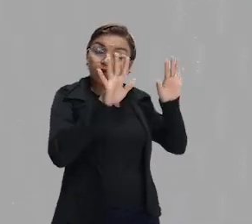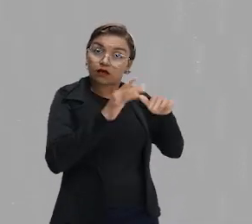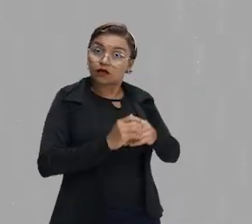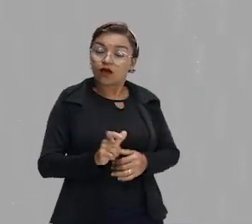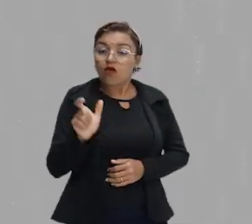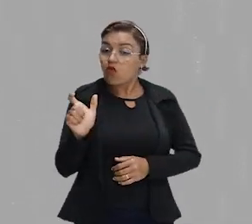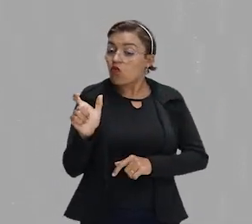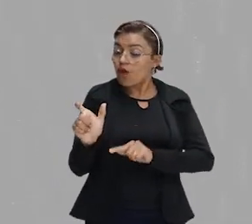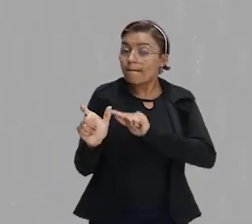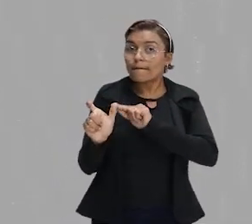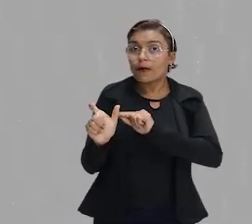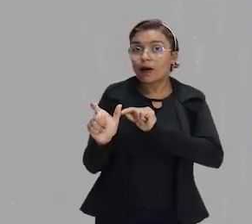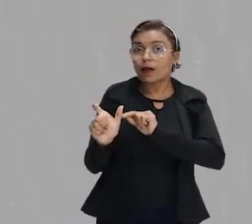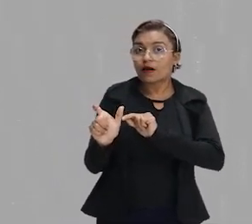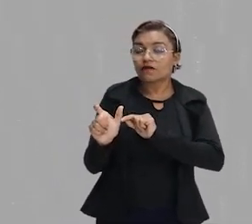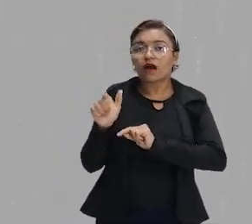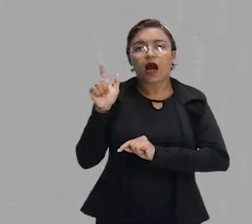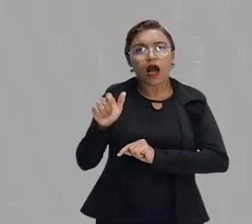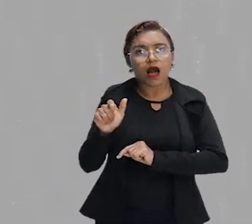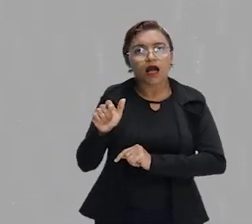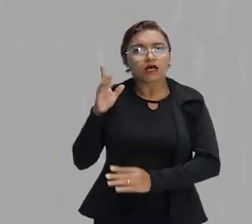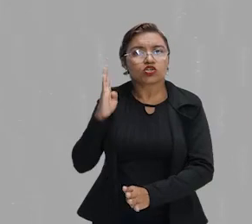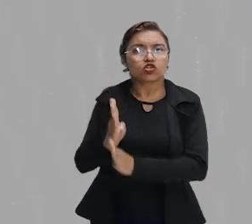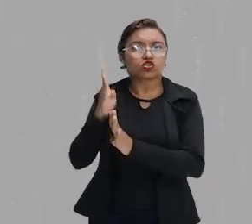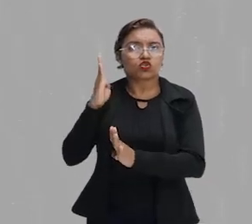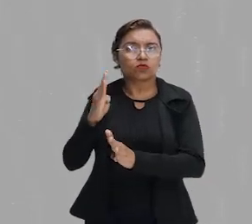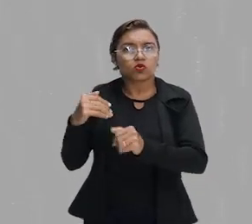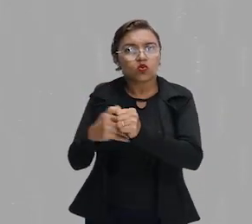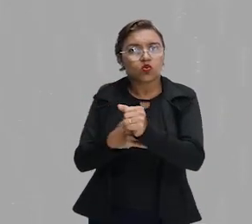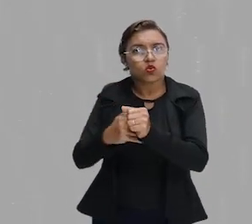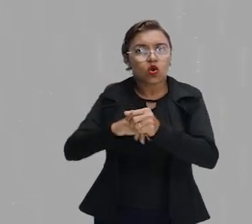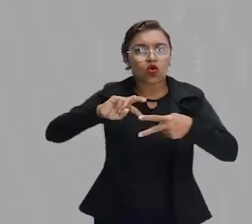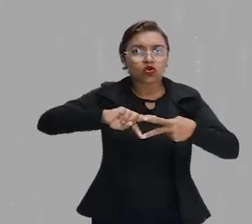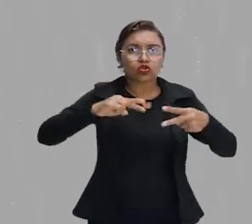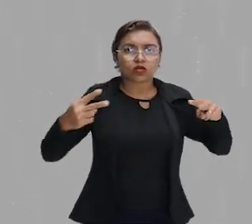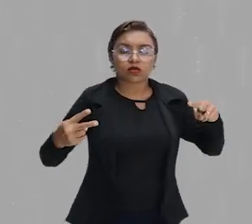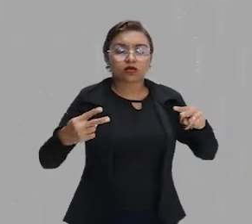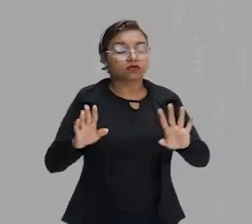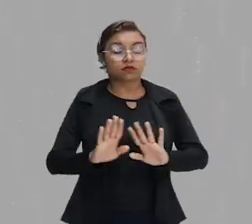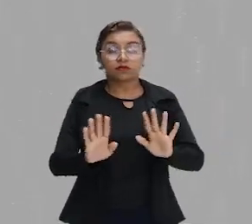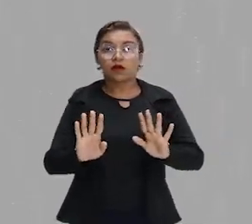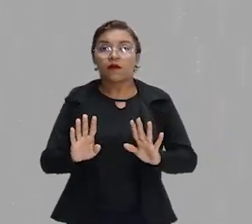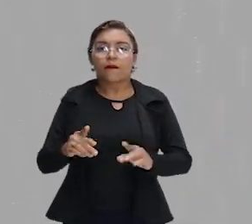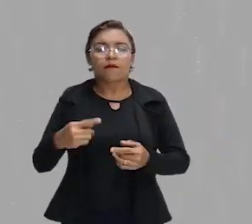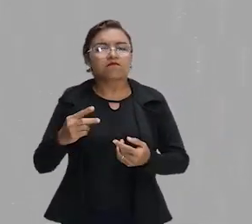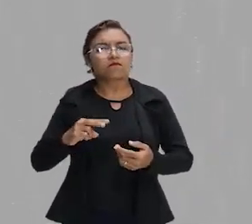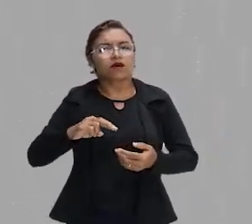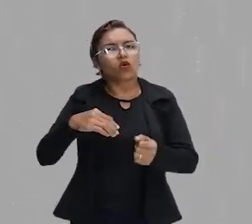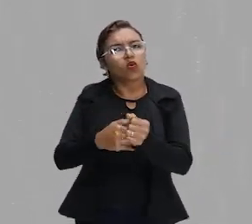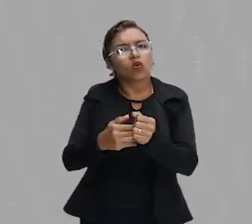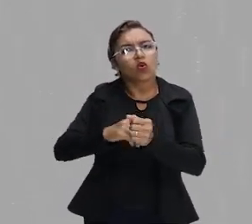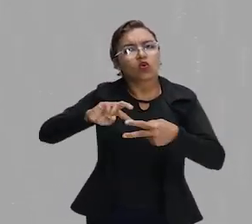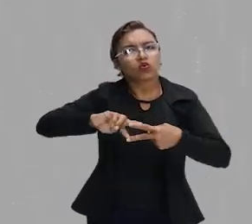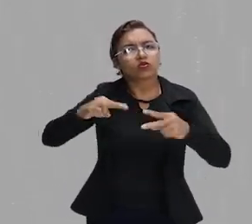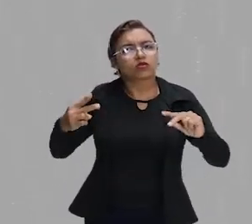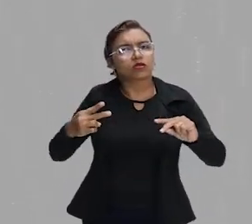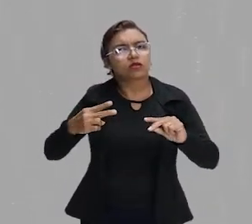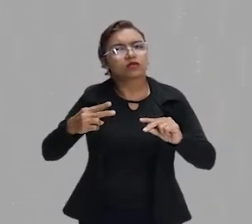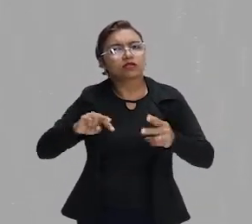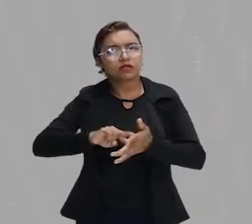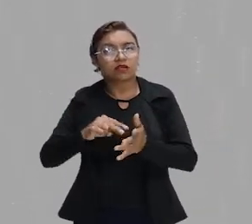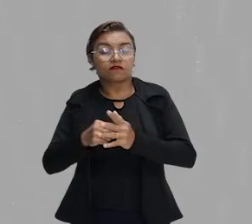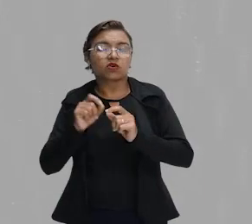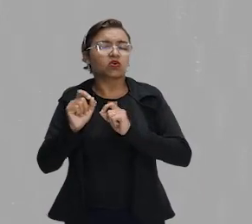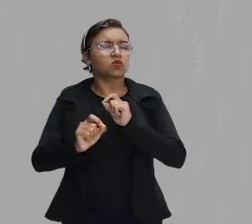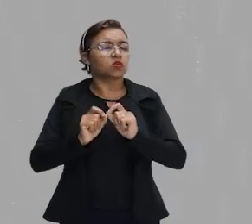não pode dizer que foi desvendado o código genético. Então, o que é o código genético, né, pessoal? Antes